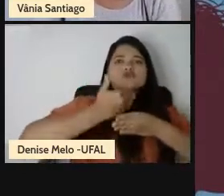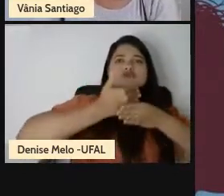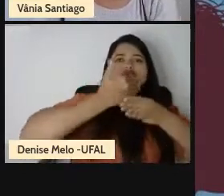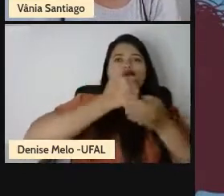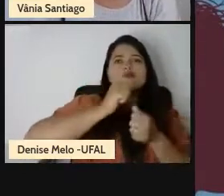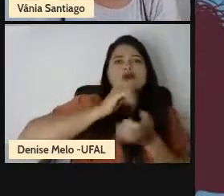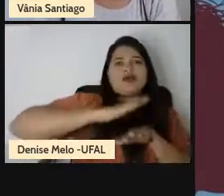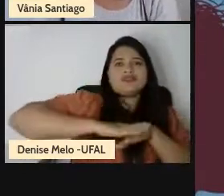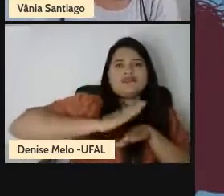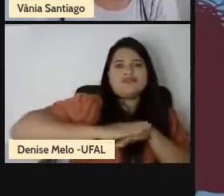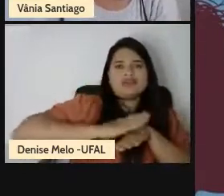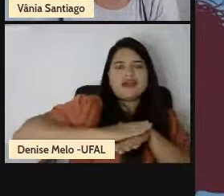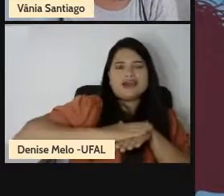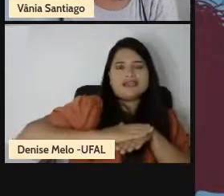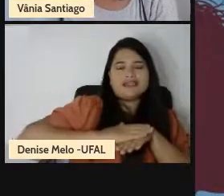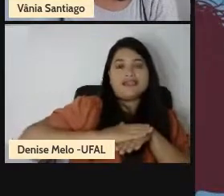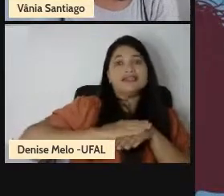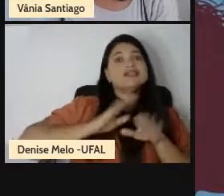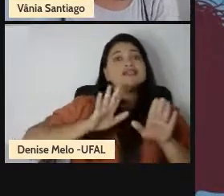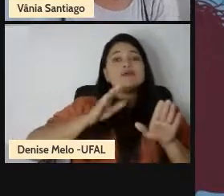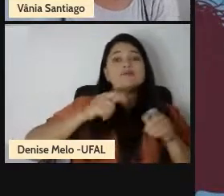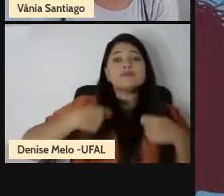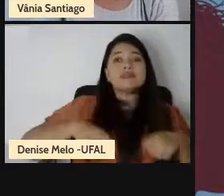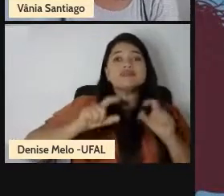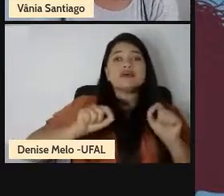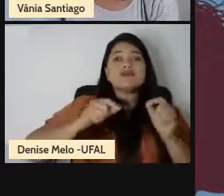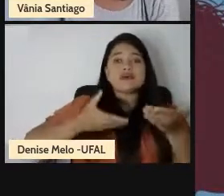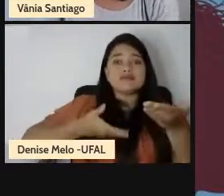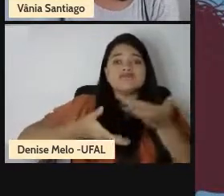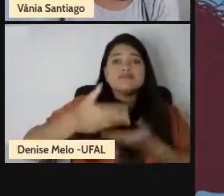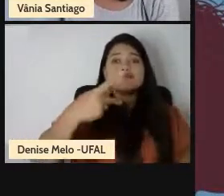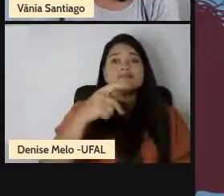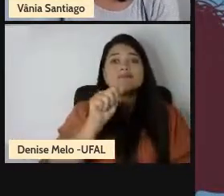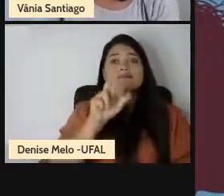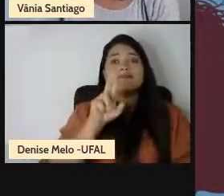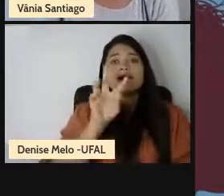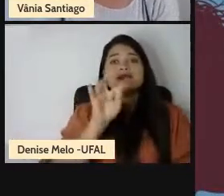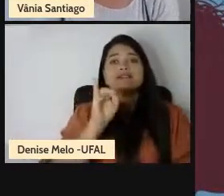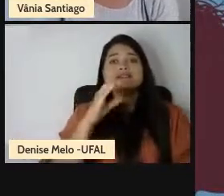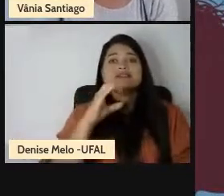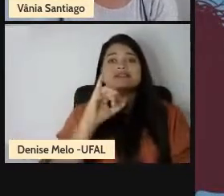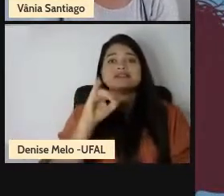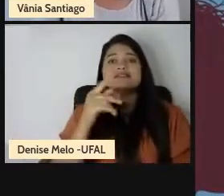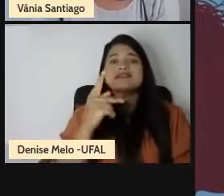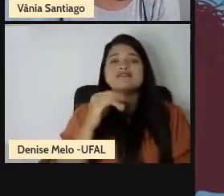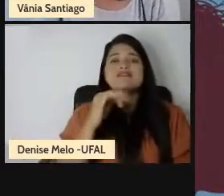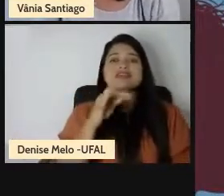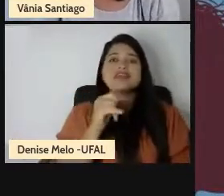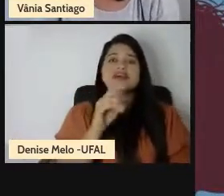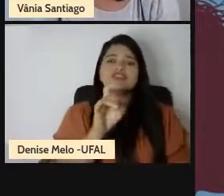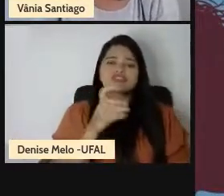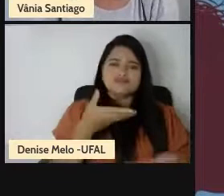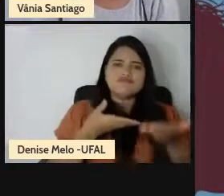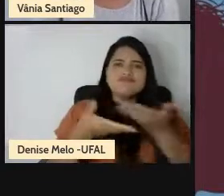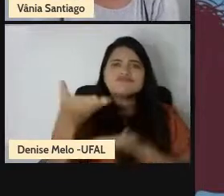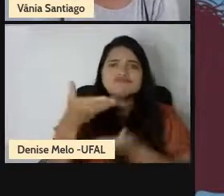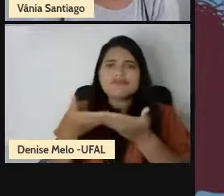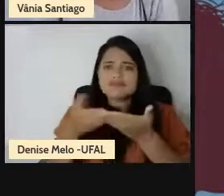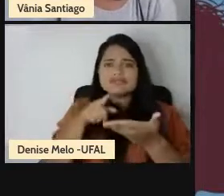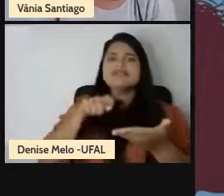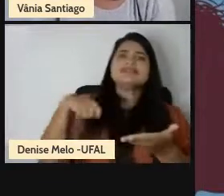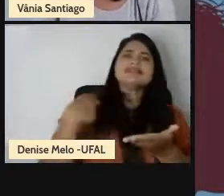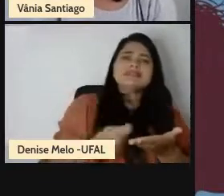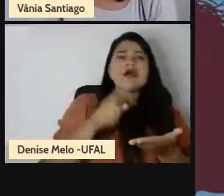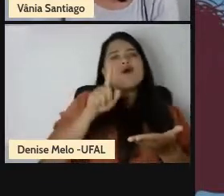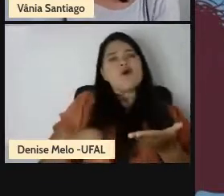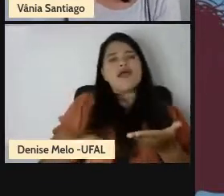que é o contexto de participatividade na vida das pessoas, que a gente pode considerar como um ato ético